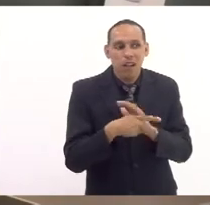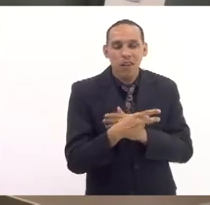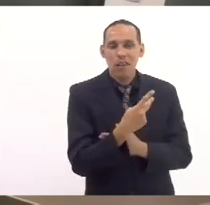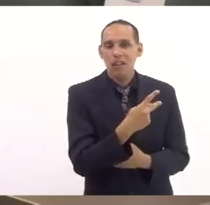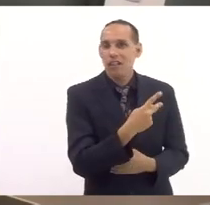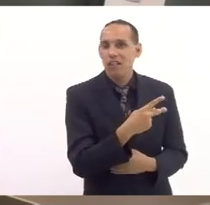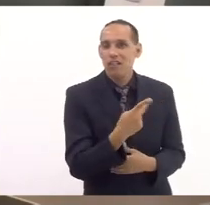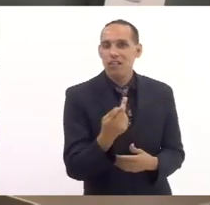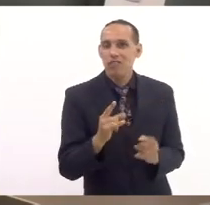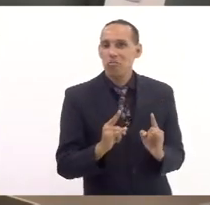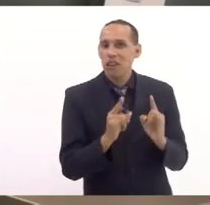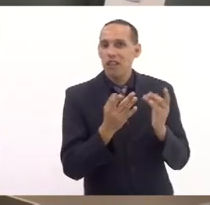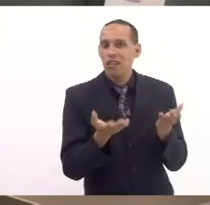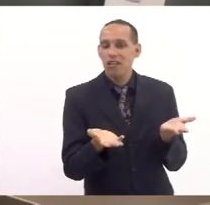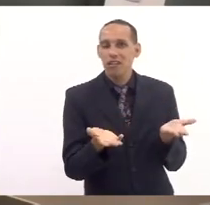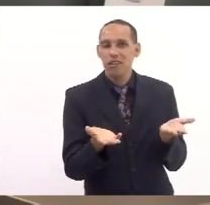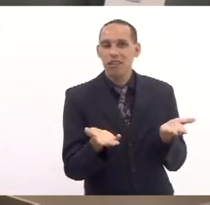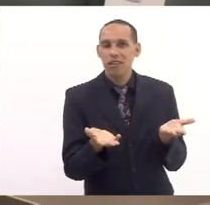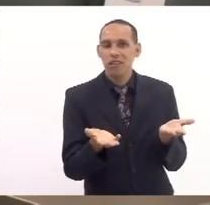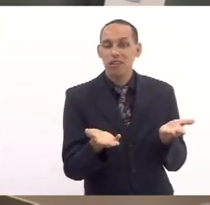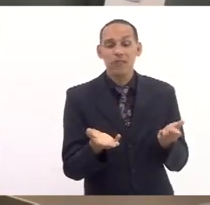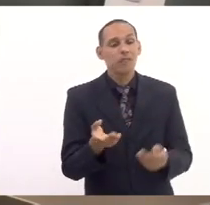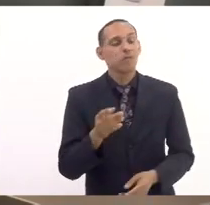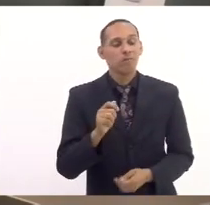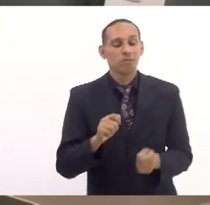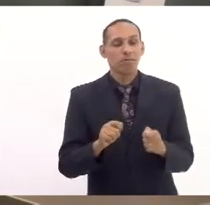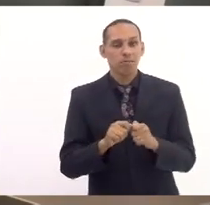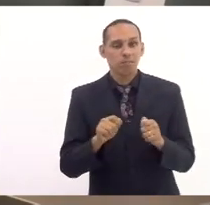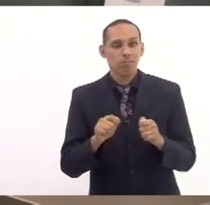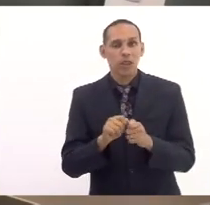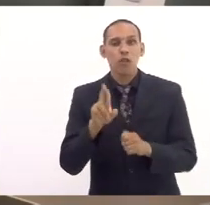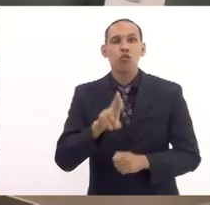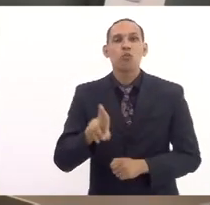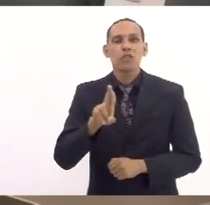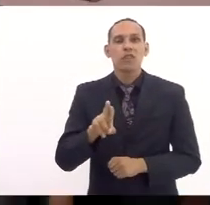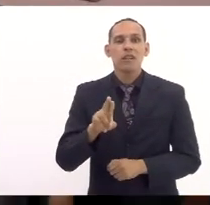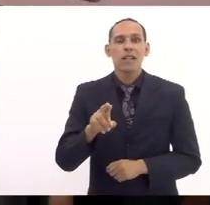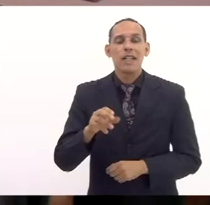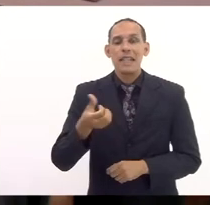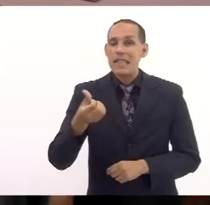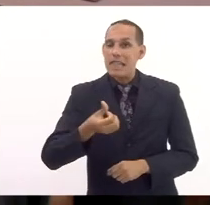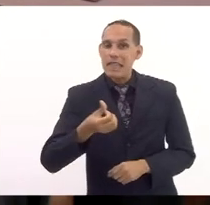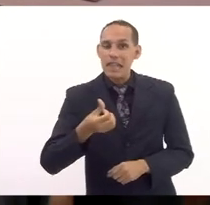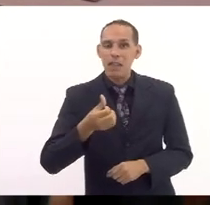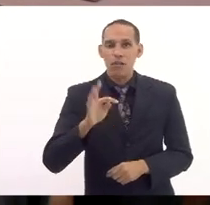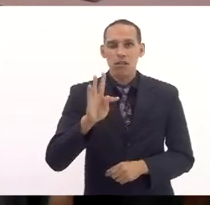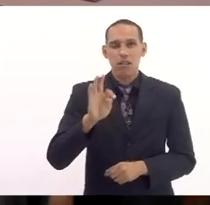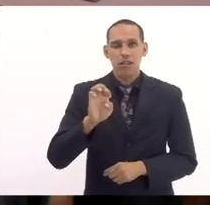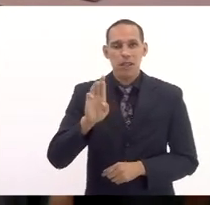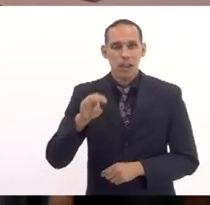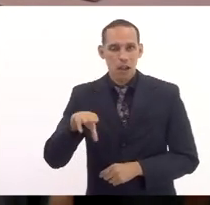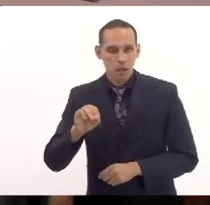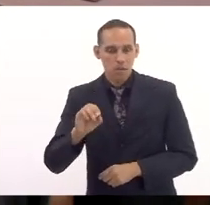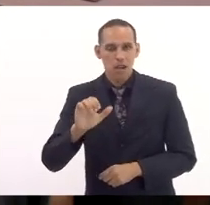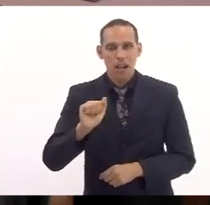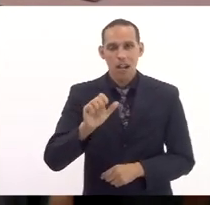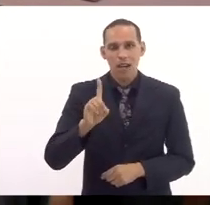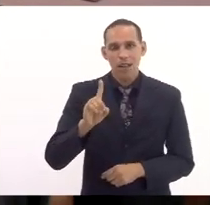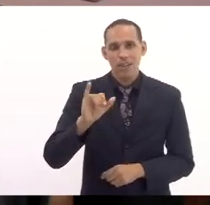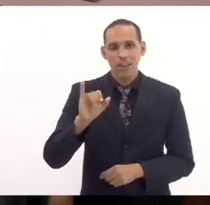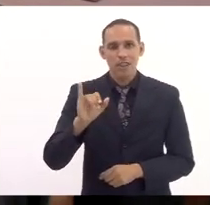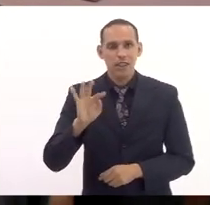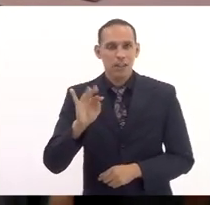um imóvel. Isso foi feito através do sexto termo aditivo em dação e pagamento em função do passivo